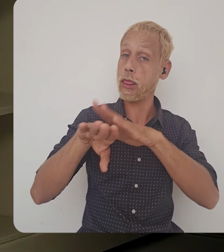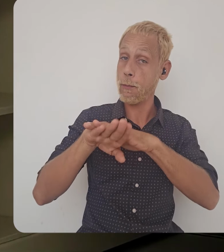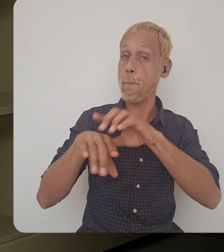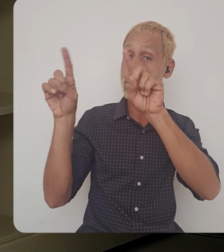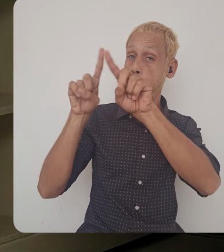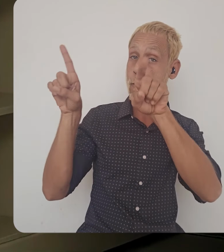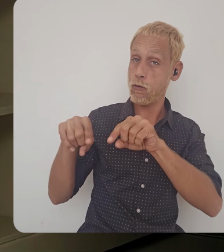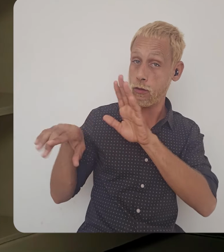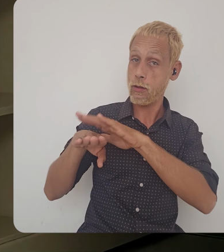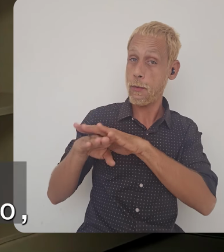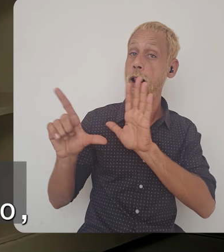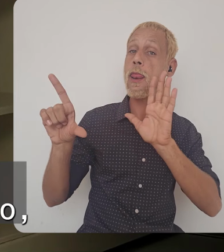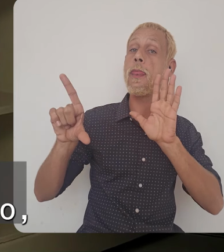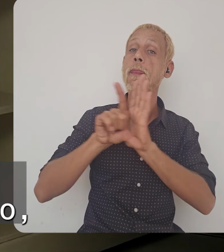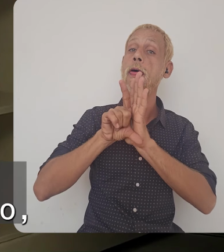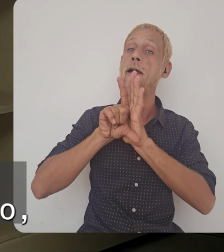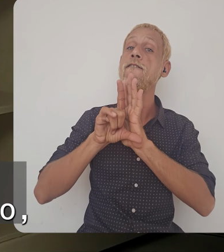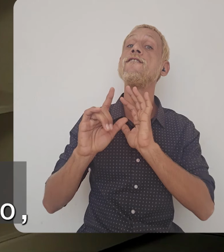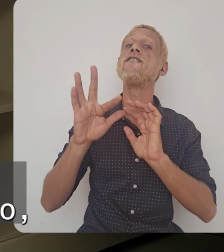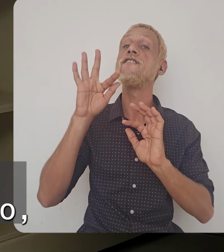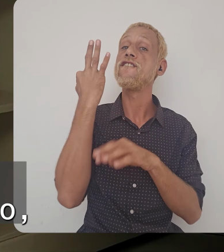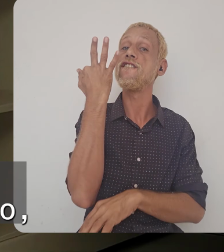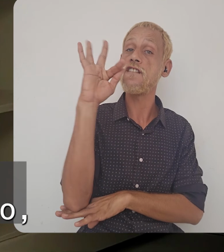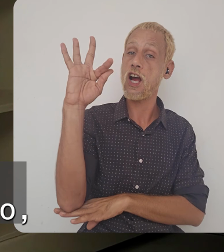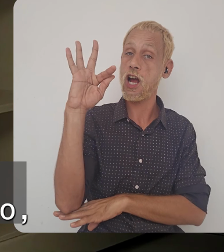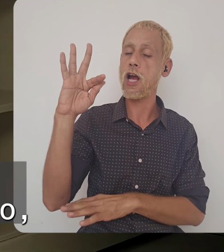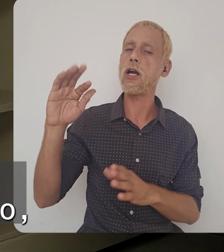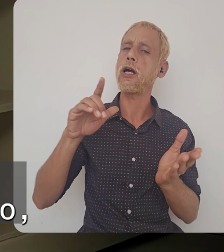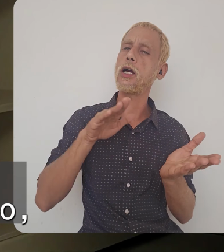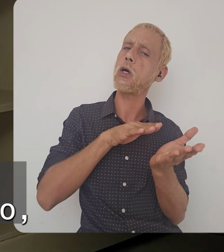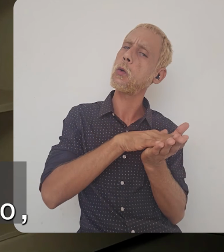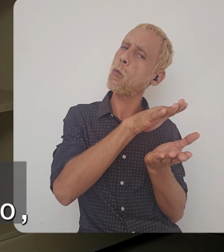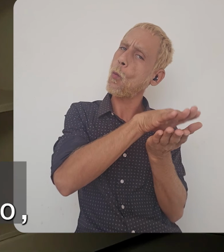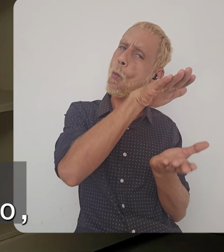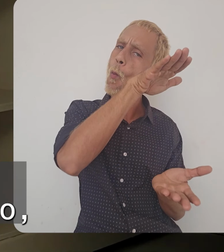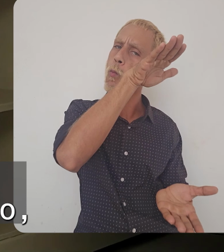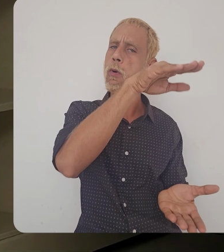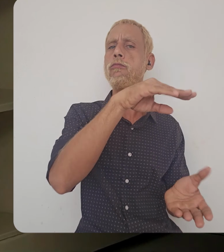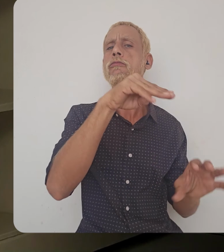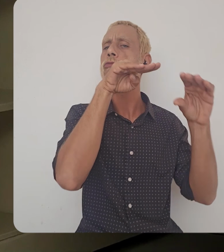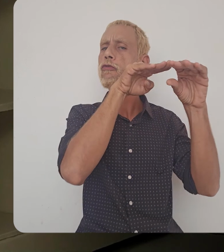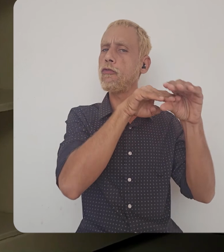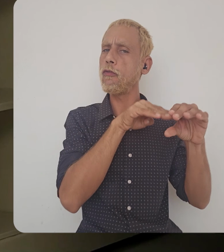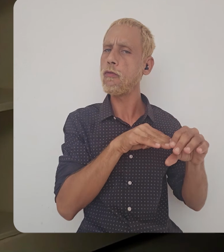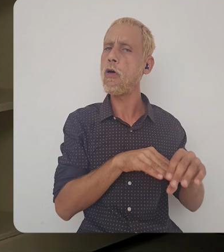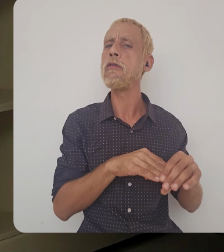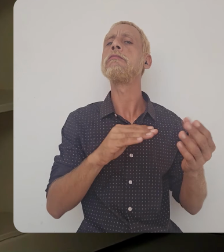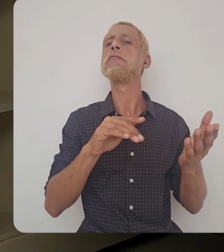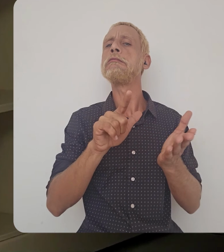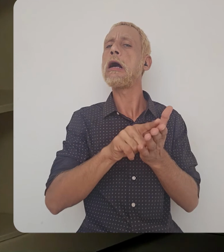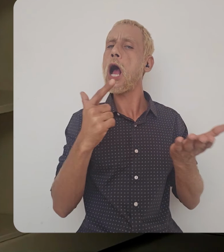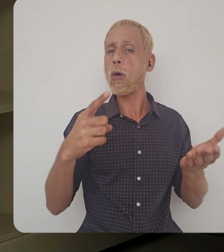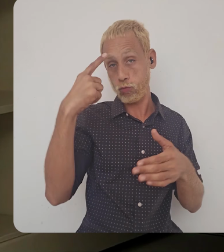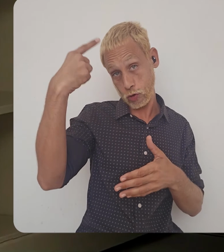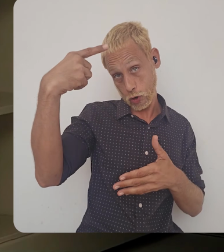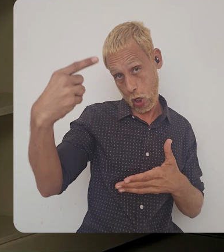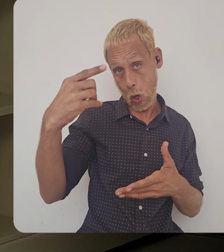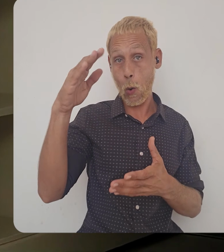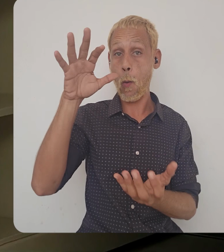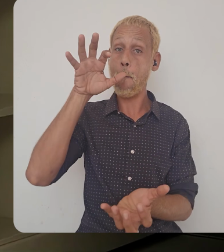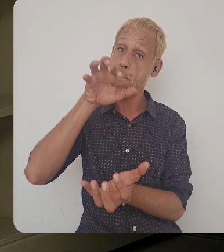projeto iniciado em Pernambuco e que se tornou lei federal, tornou o acervo do Diário de Pernambuco o acervo de interesse